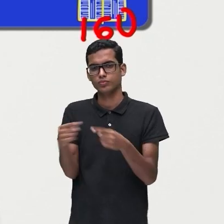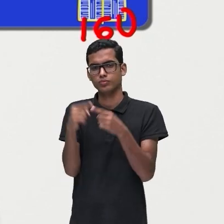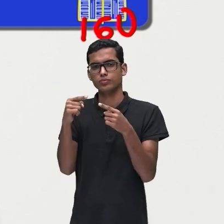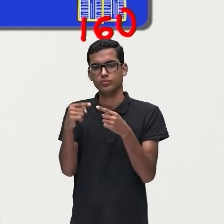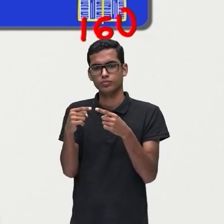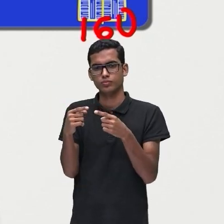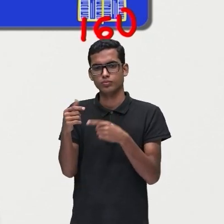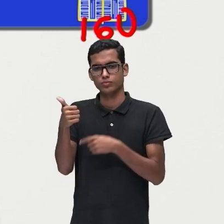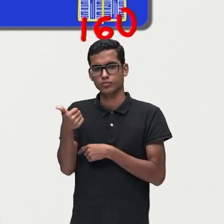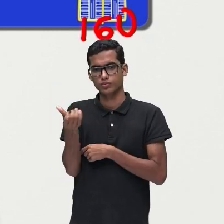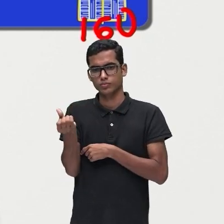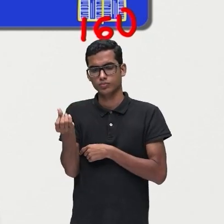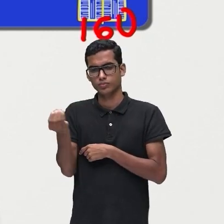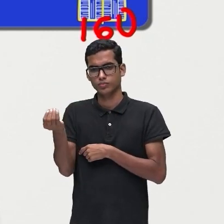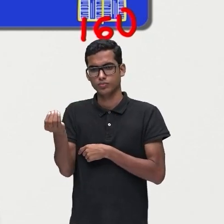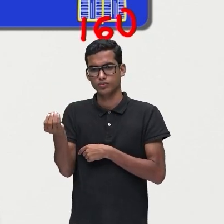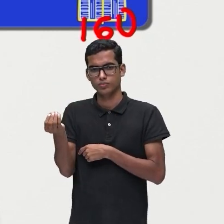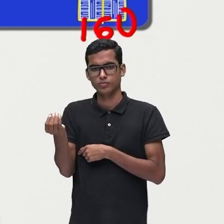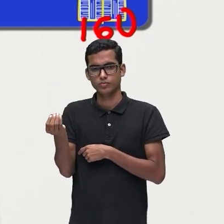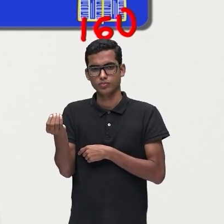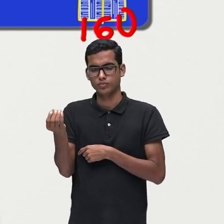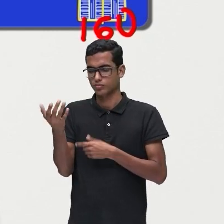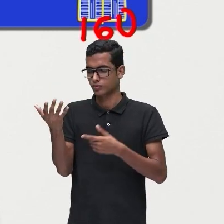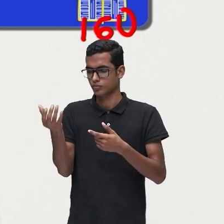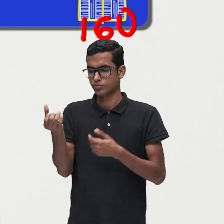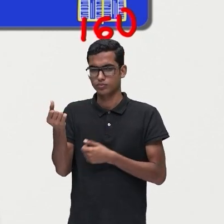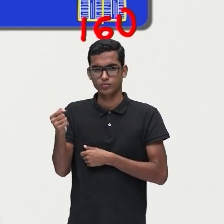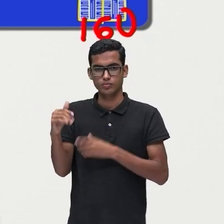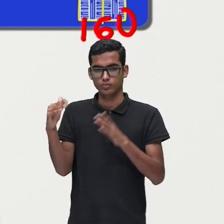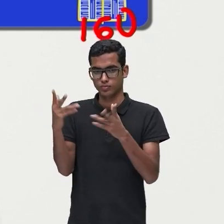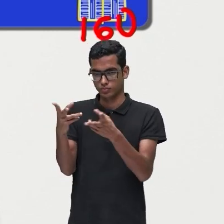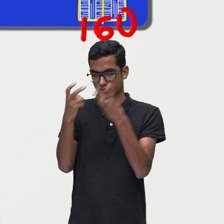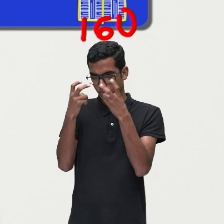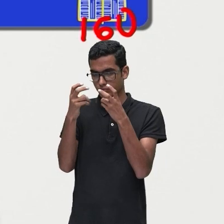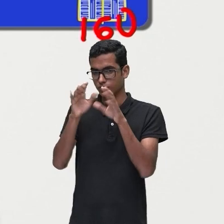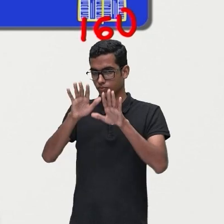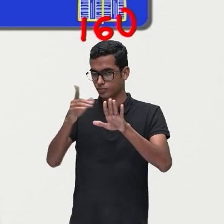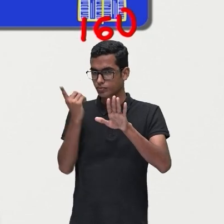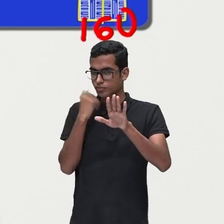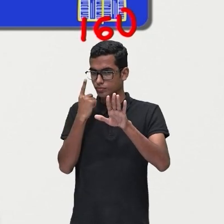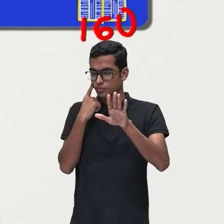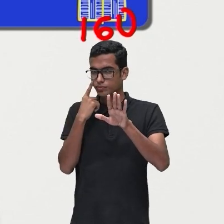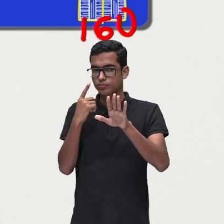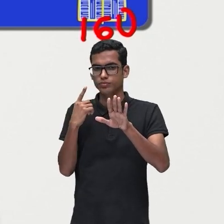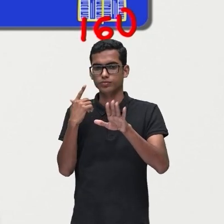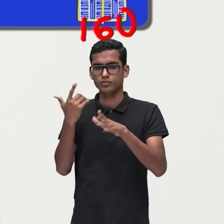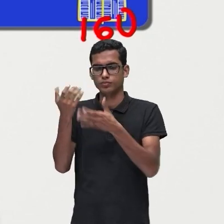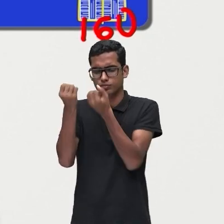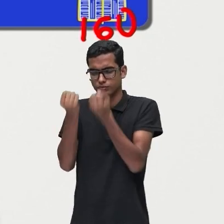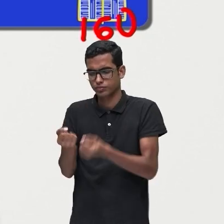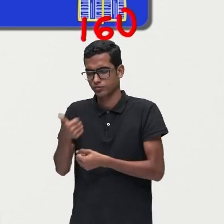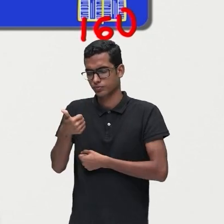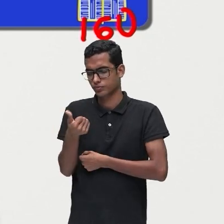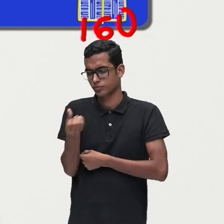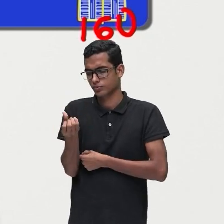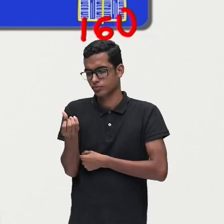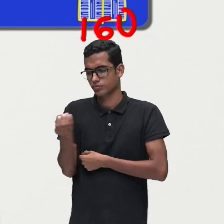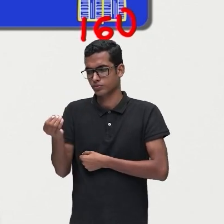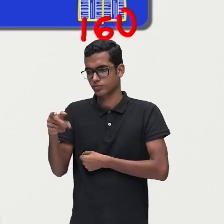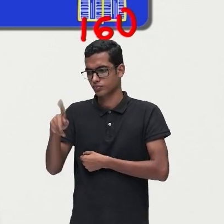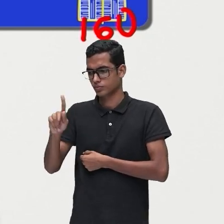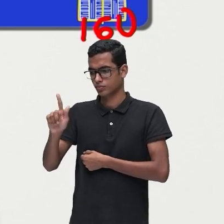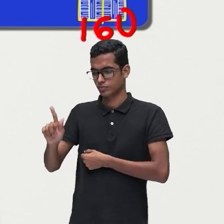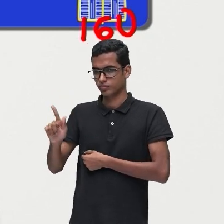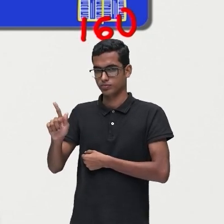um objeto de apenas 20 quilos. Então, reparem que o que pesava 160 quilos, com o sistema